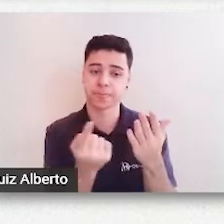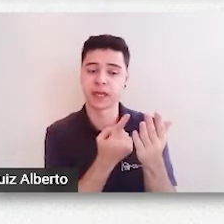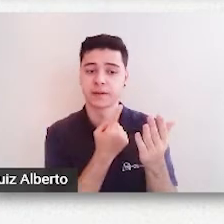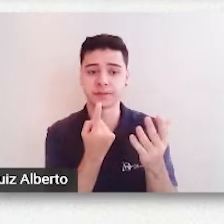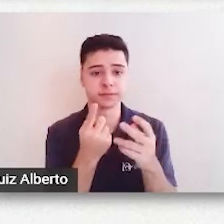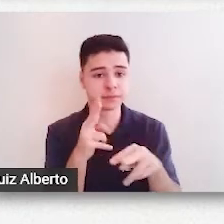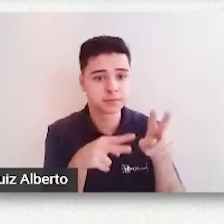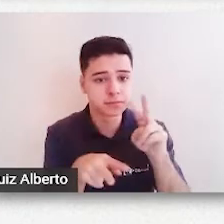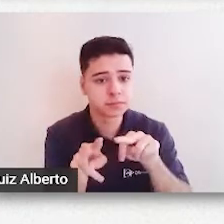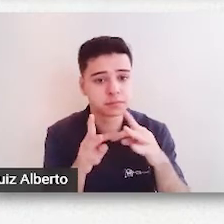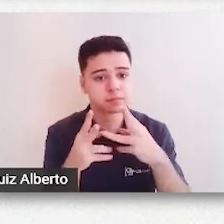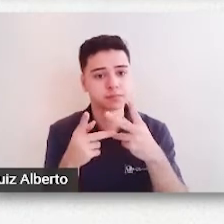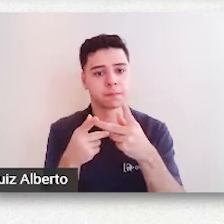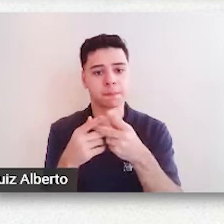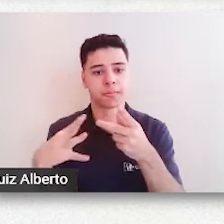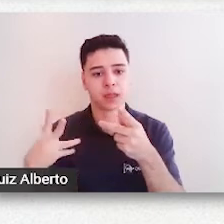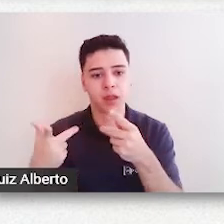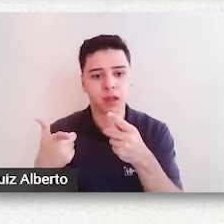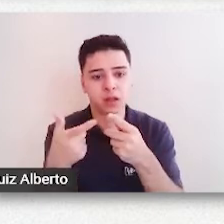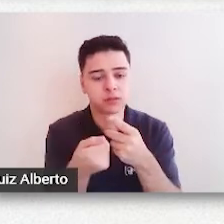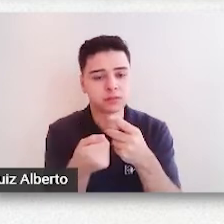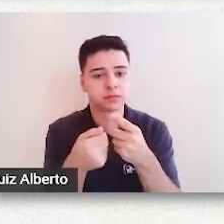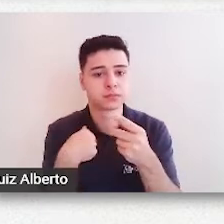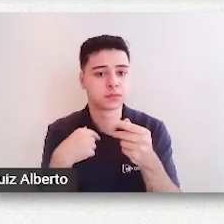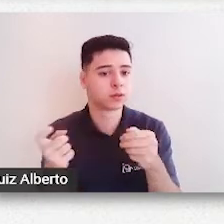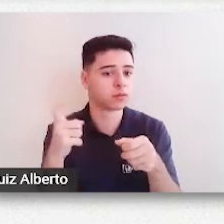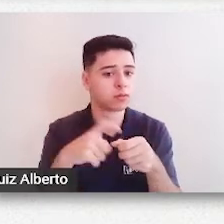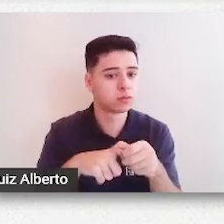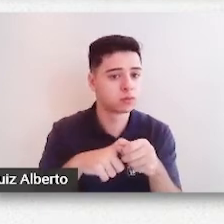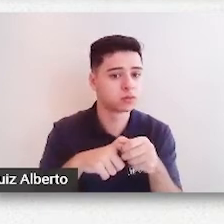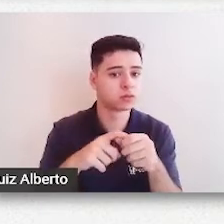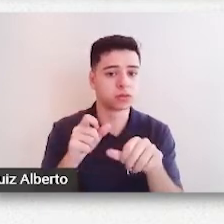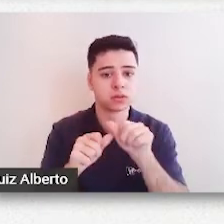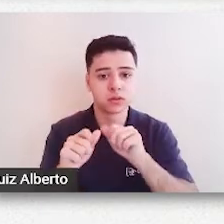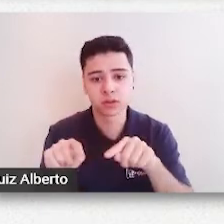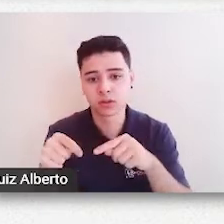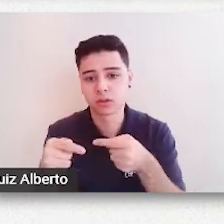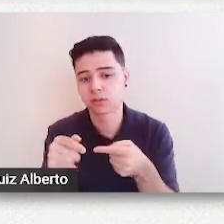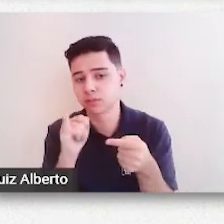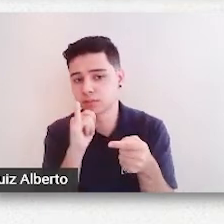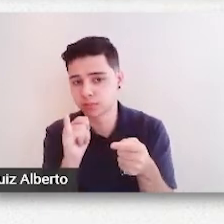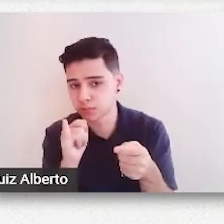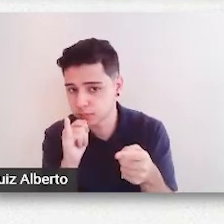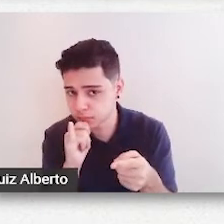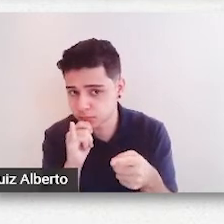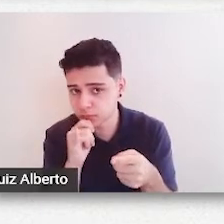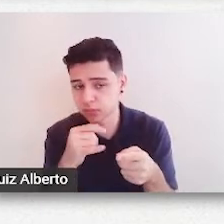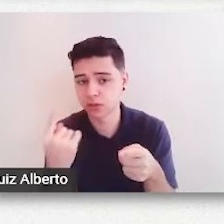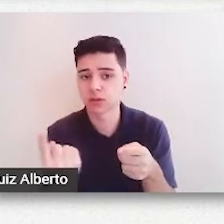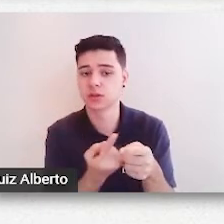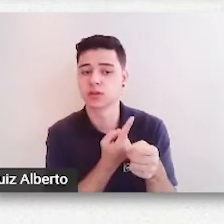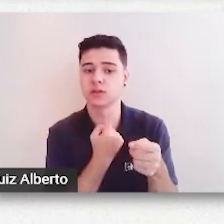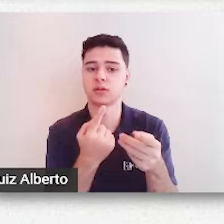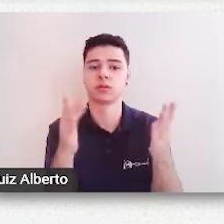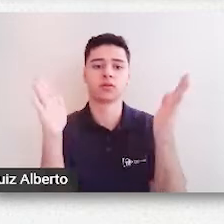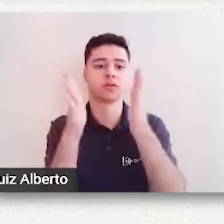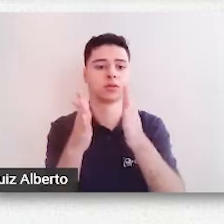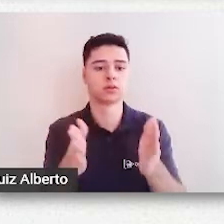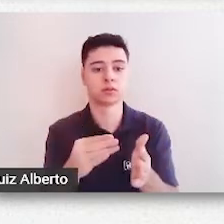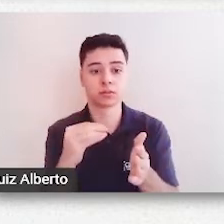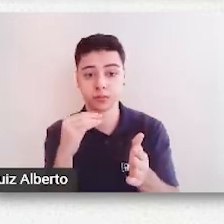para a imagem, né? Que seria essa, né? Eu vou voltar lá na transcrição, mas essa seria a nossa imagem, a gente vê a